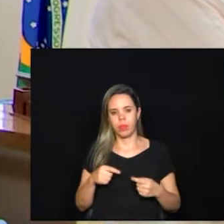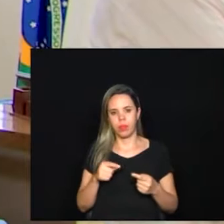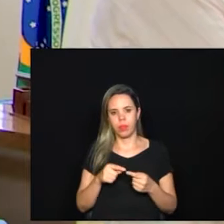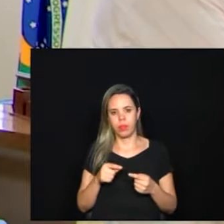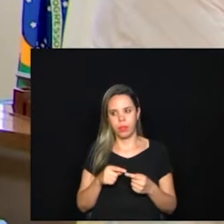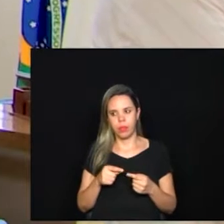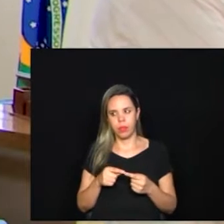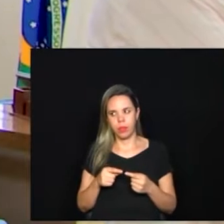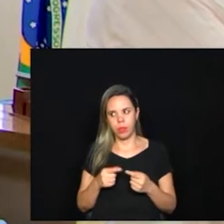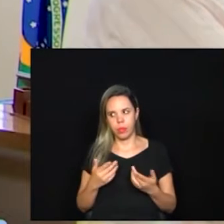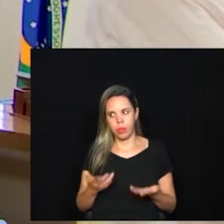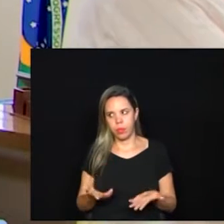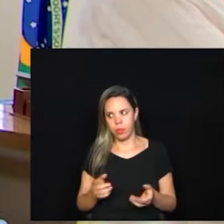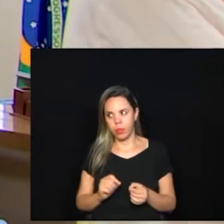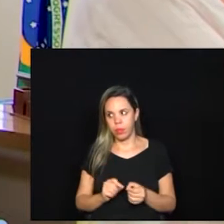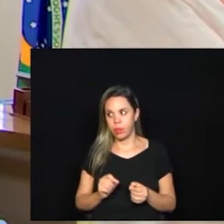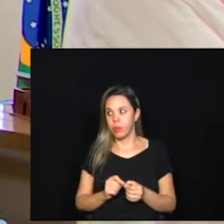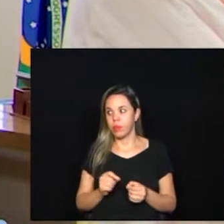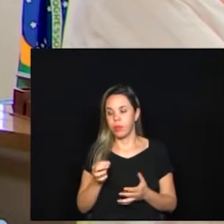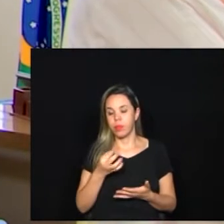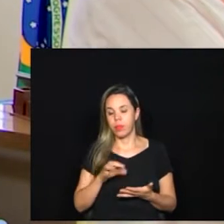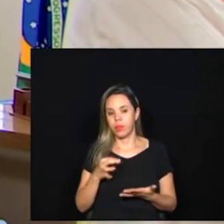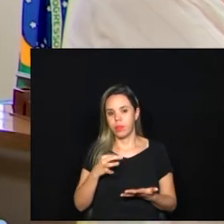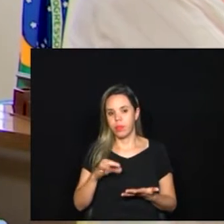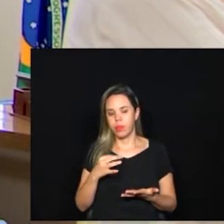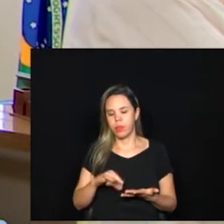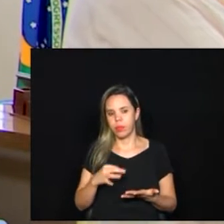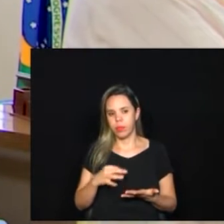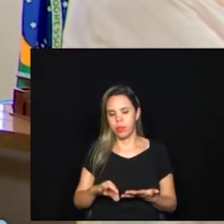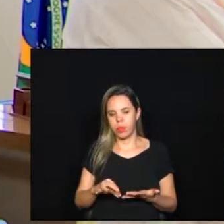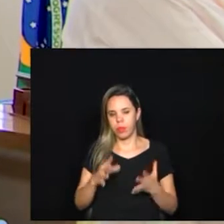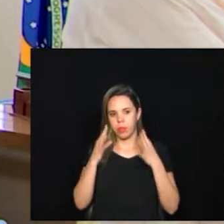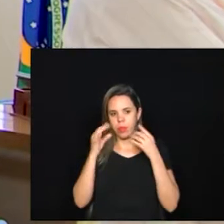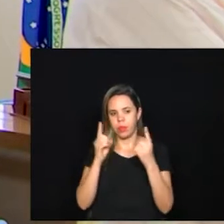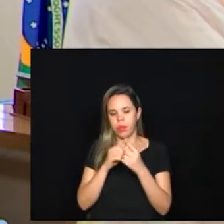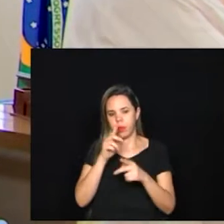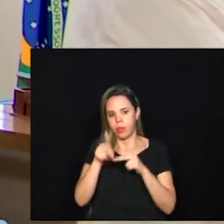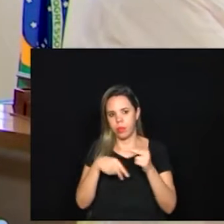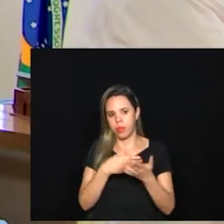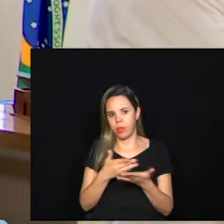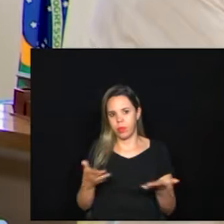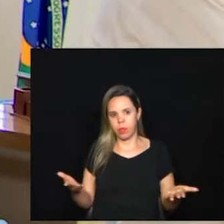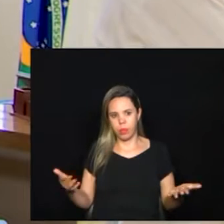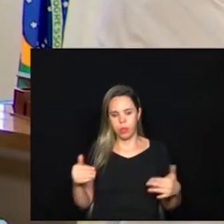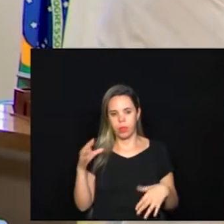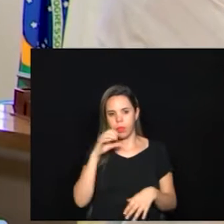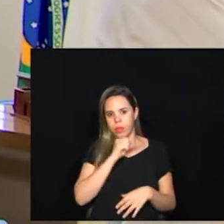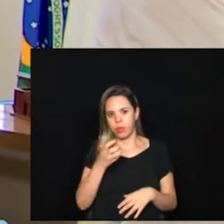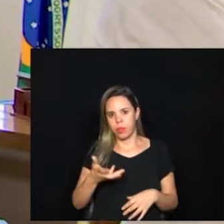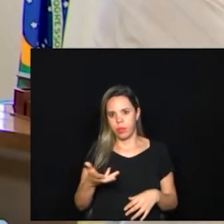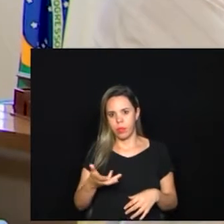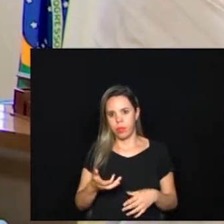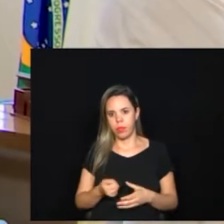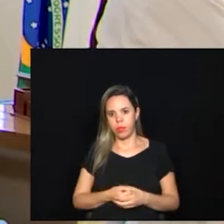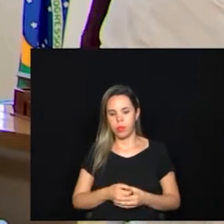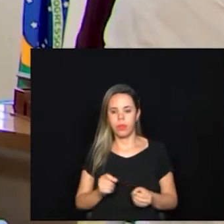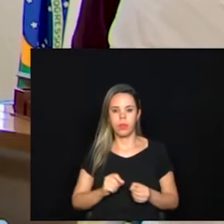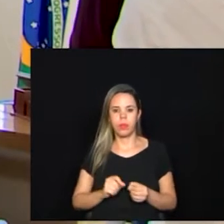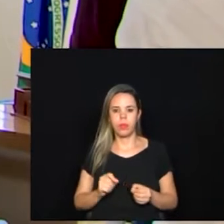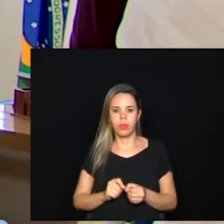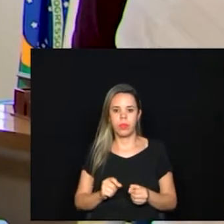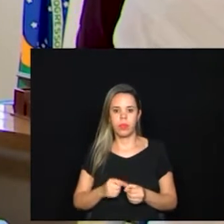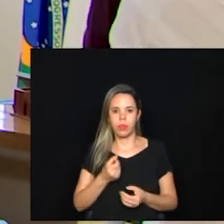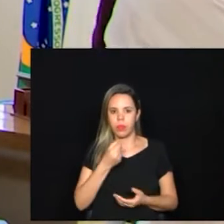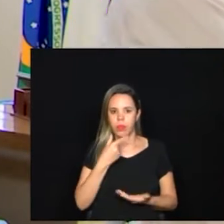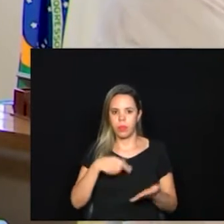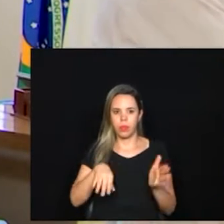necessidades de fazer essas correções e estar atendendo a população com mais rapidez, fazendo com que os